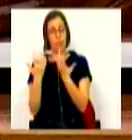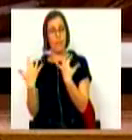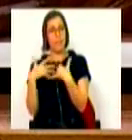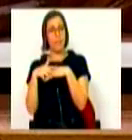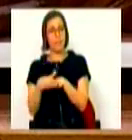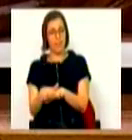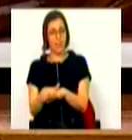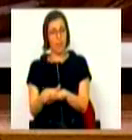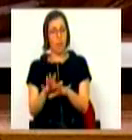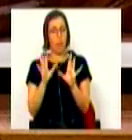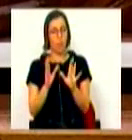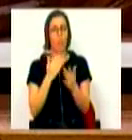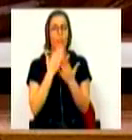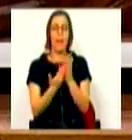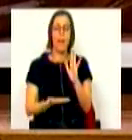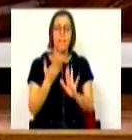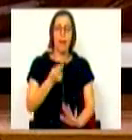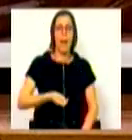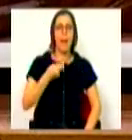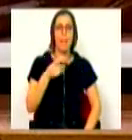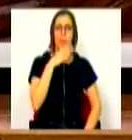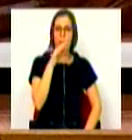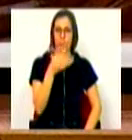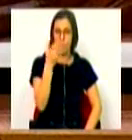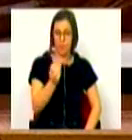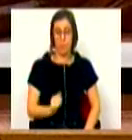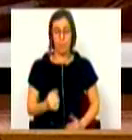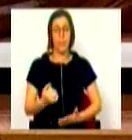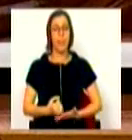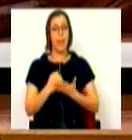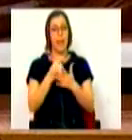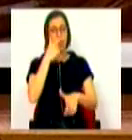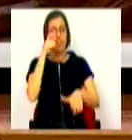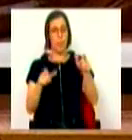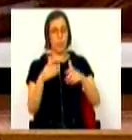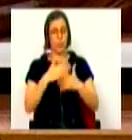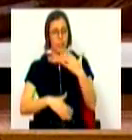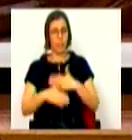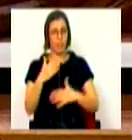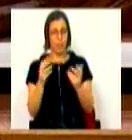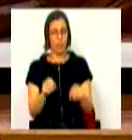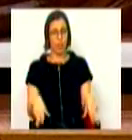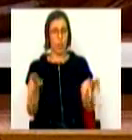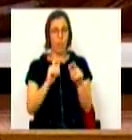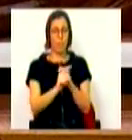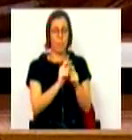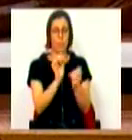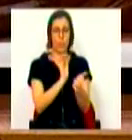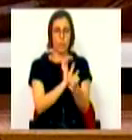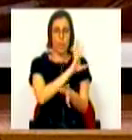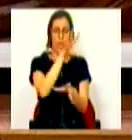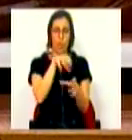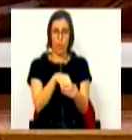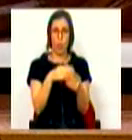inserção, do aumento do abono de família, do apoio às pessoas com deficiência com a nova prestação social para a